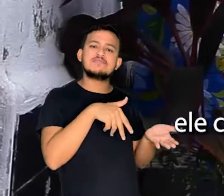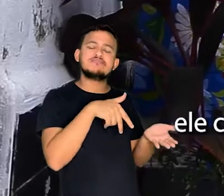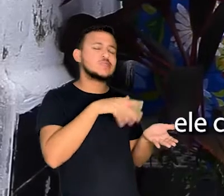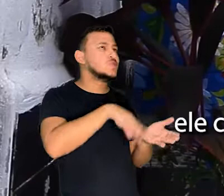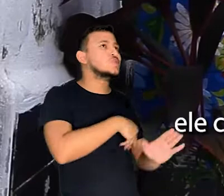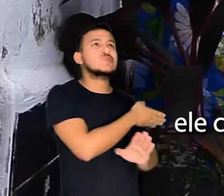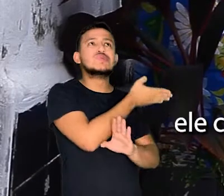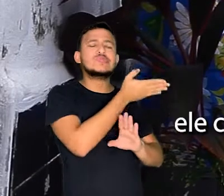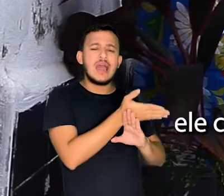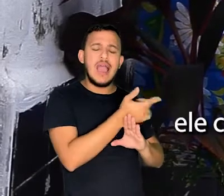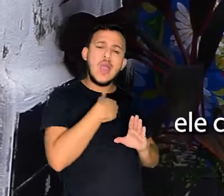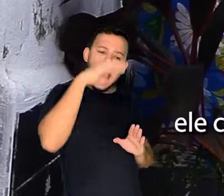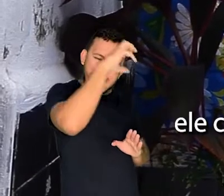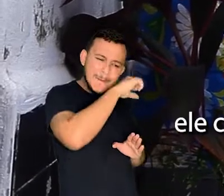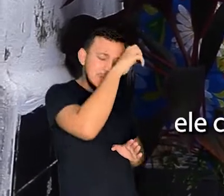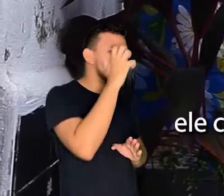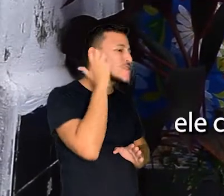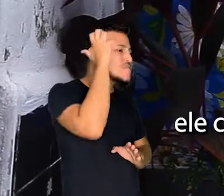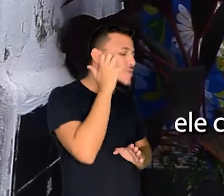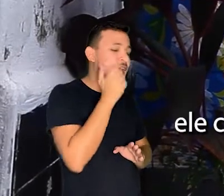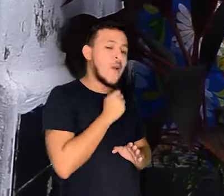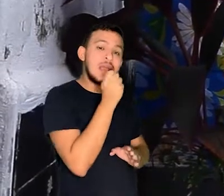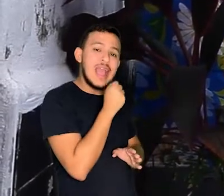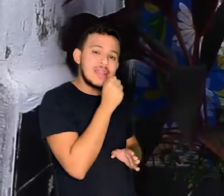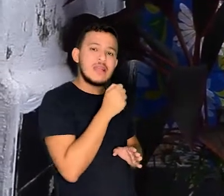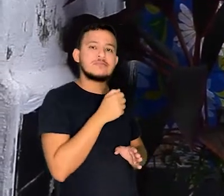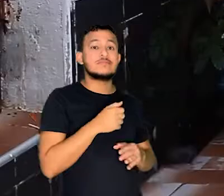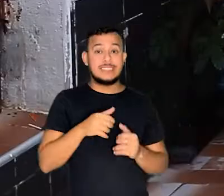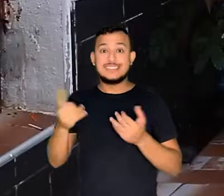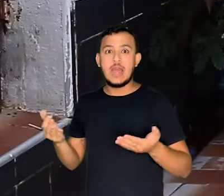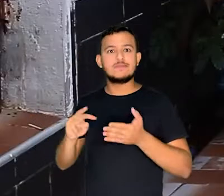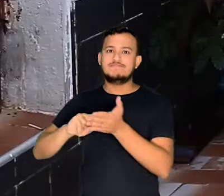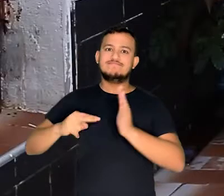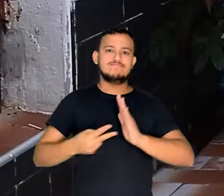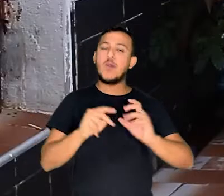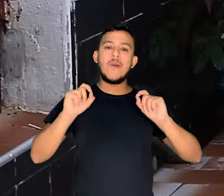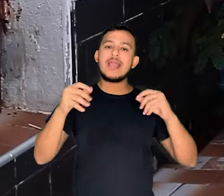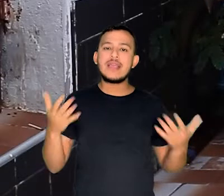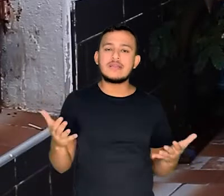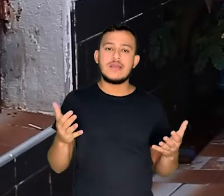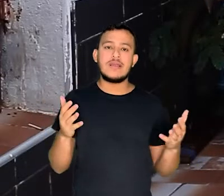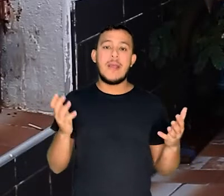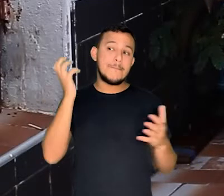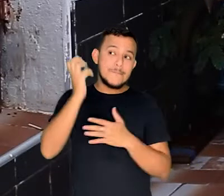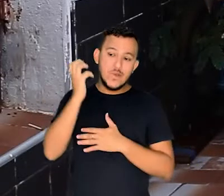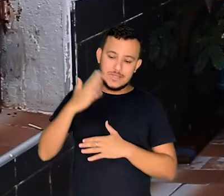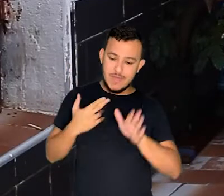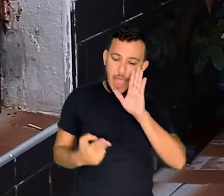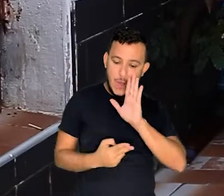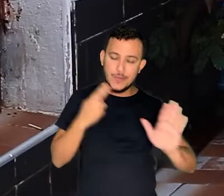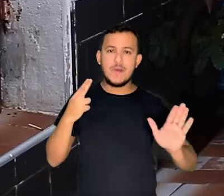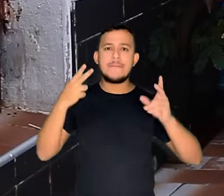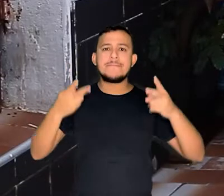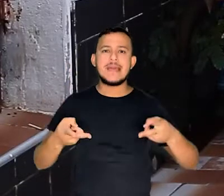peça um dia todo aqui em casa. Aí eu aprendi, aí estou cantando. Aí, quer dizer, você poder ter uma música que